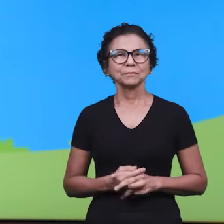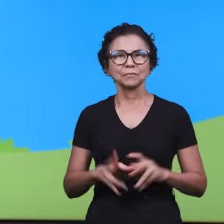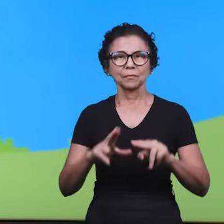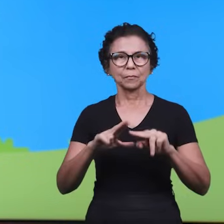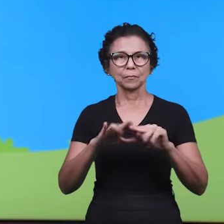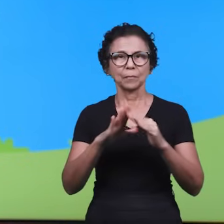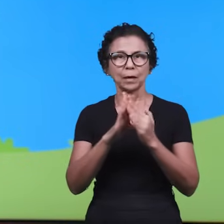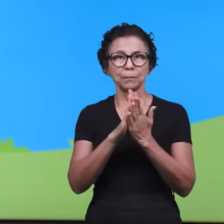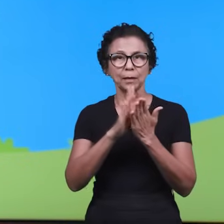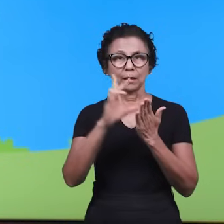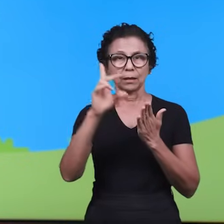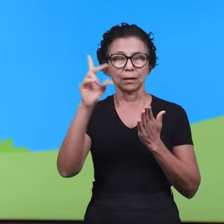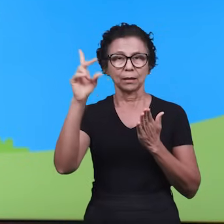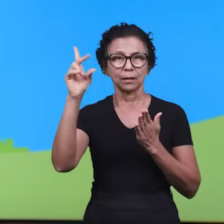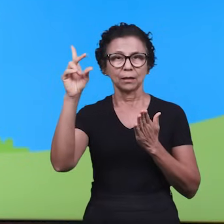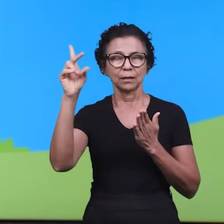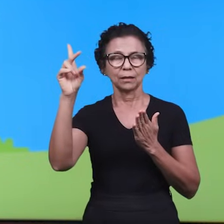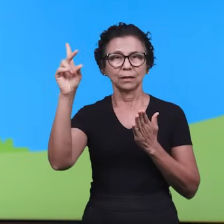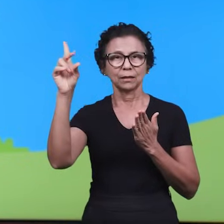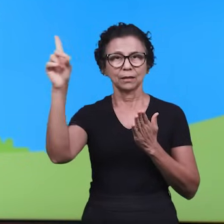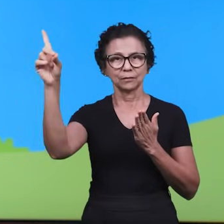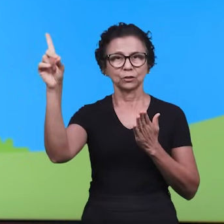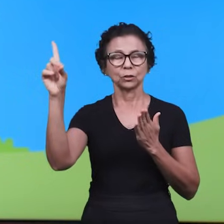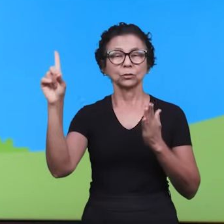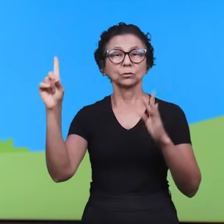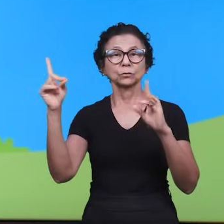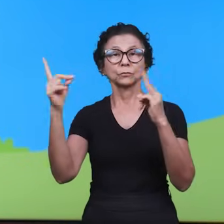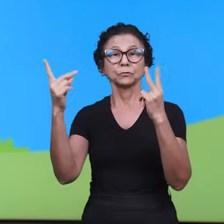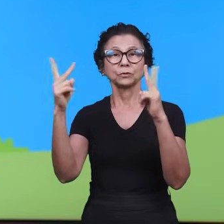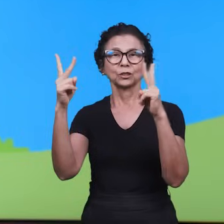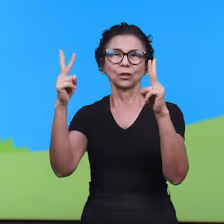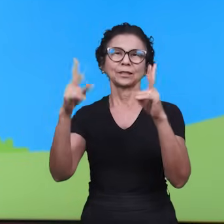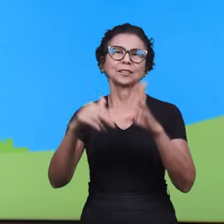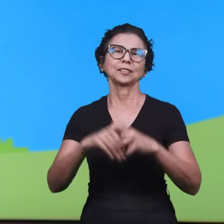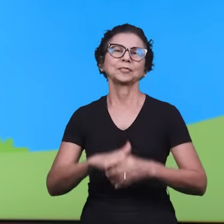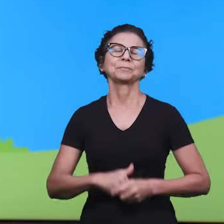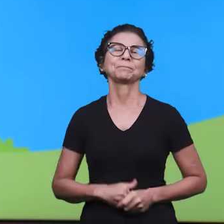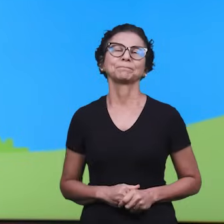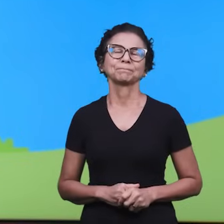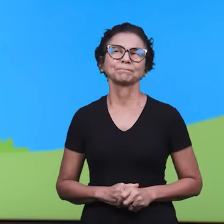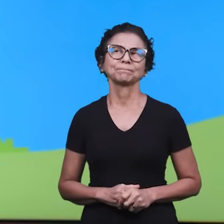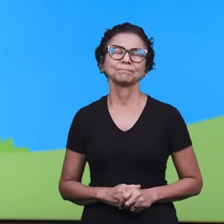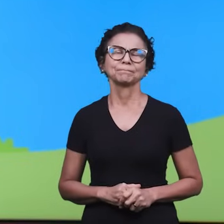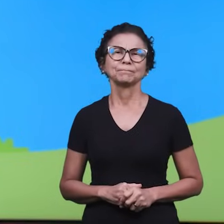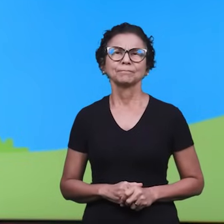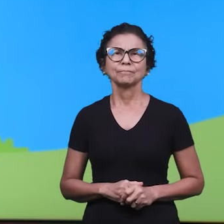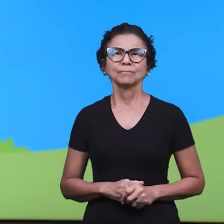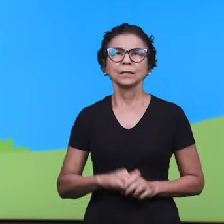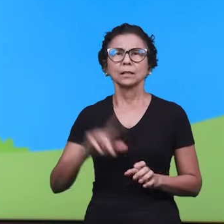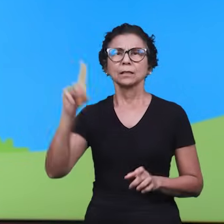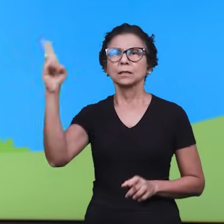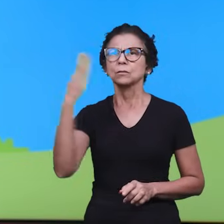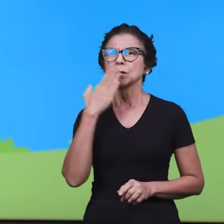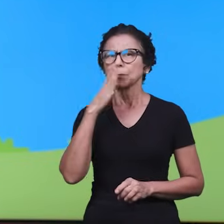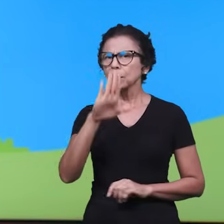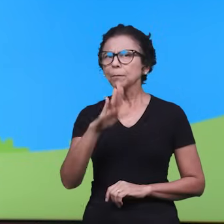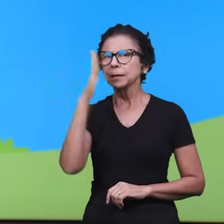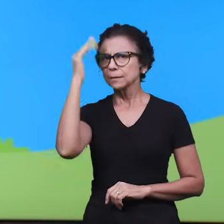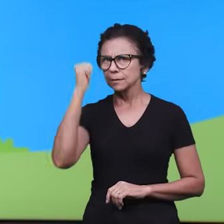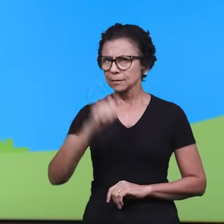a vitória pela palavra de Deus. Vocês sabiam que essa é uma promessa que Deus fez?